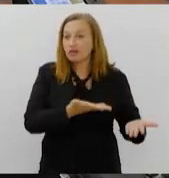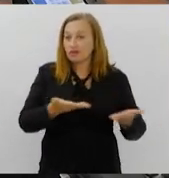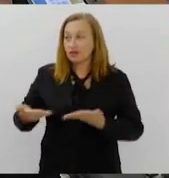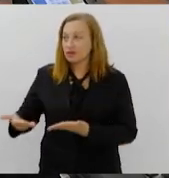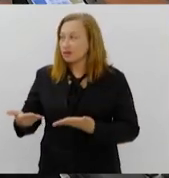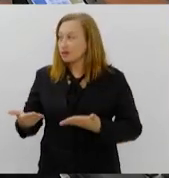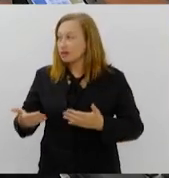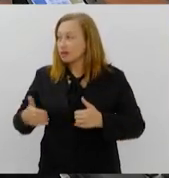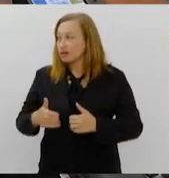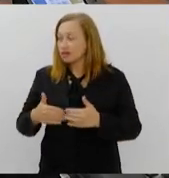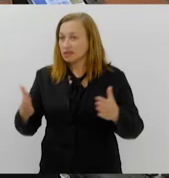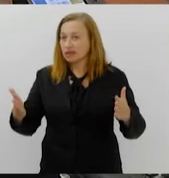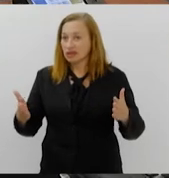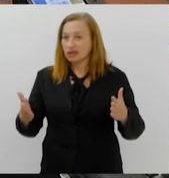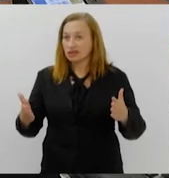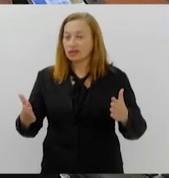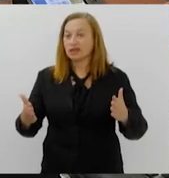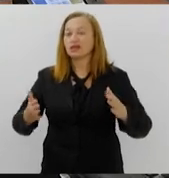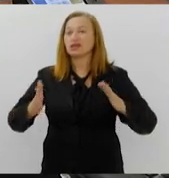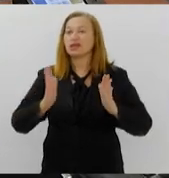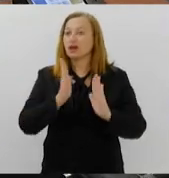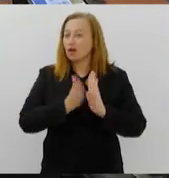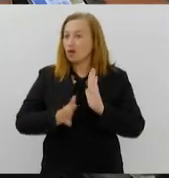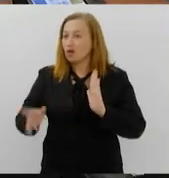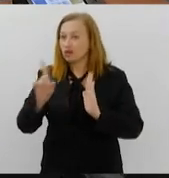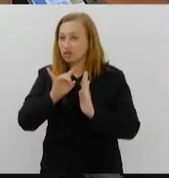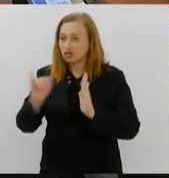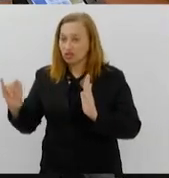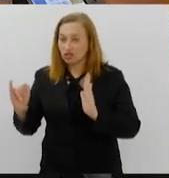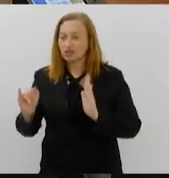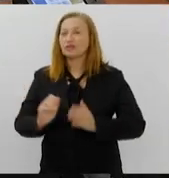Está reaberta a sessão, passe a ordem do dia.